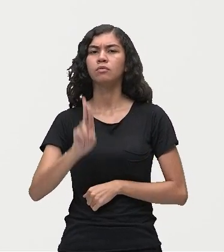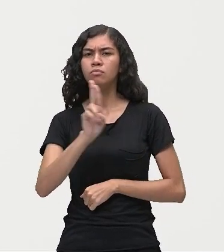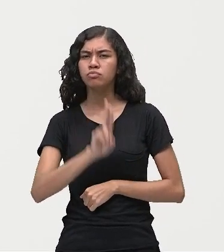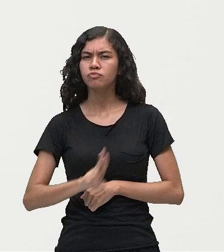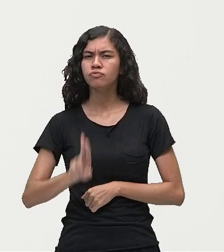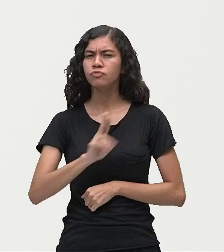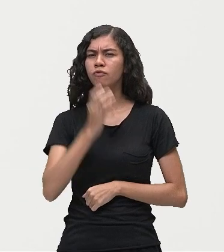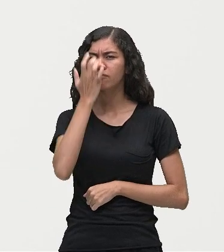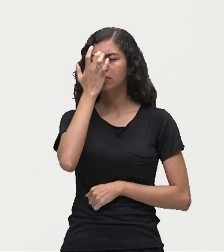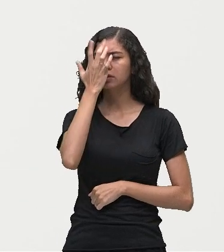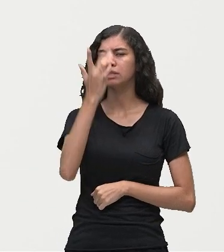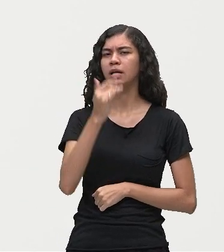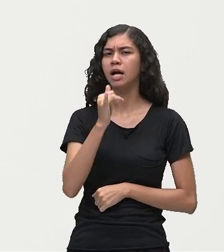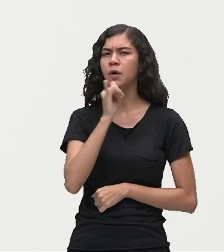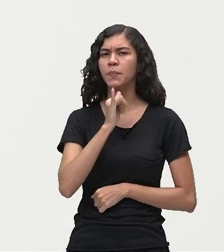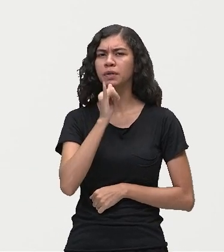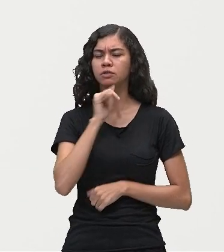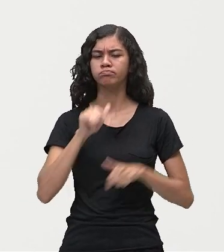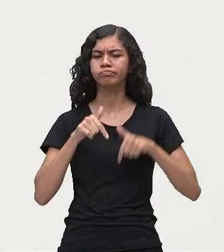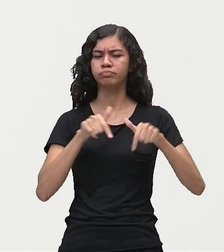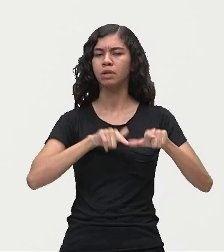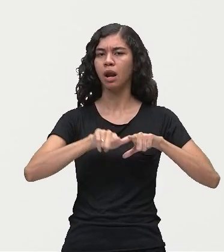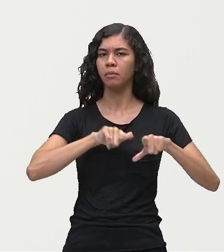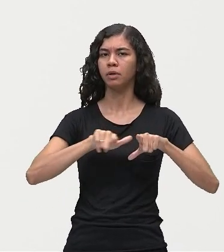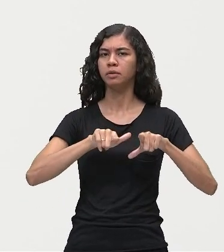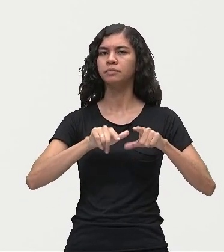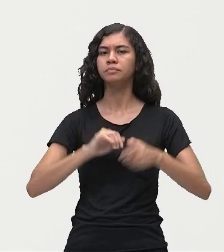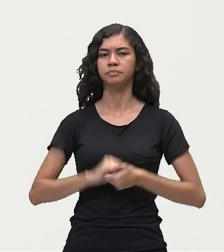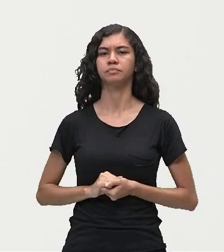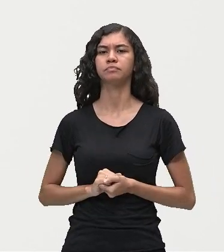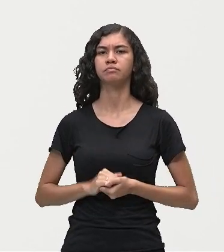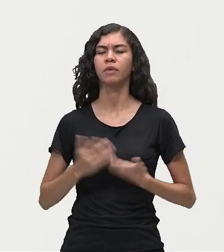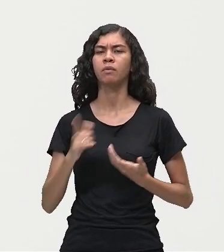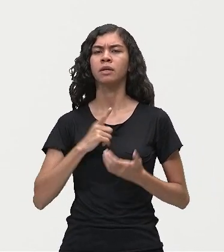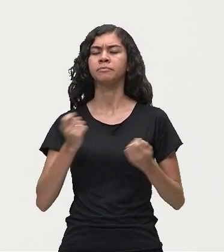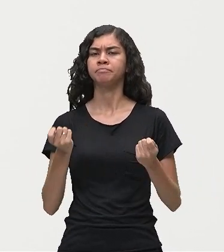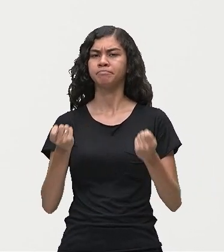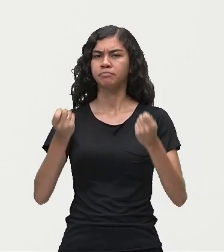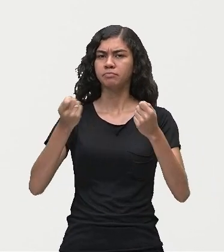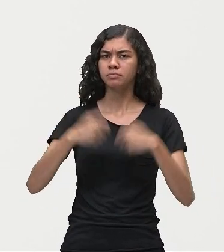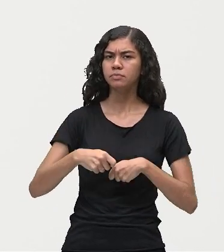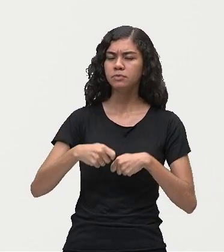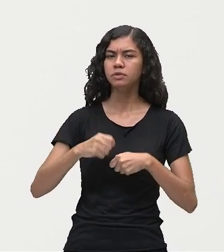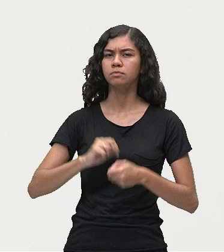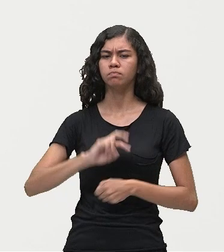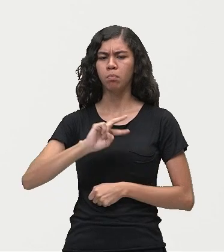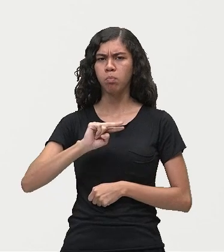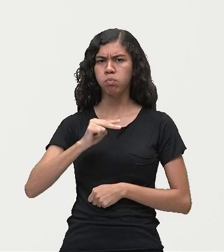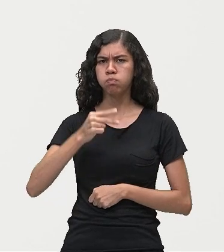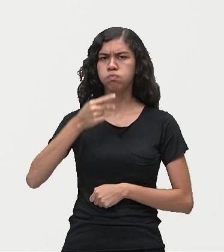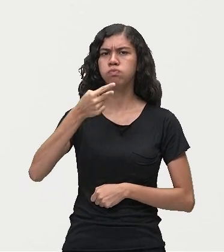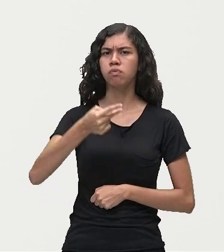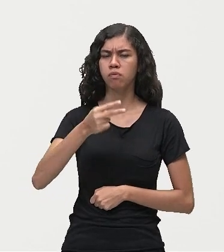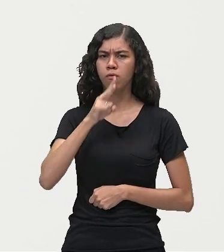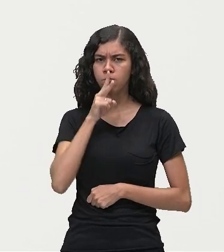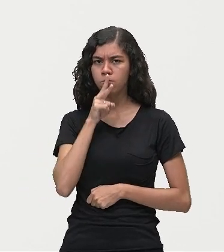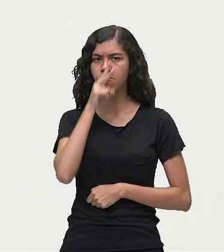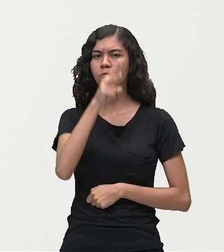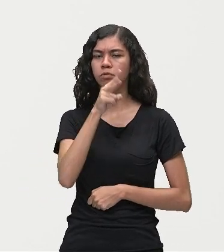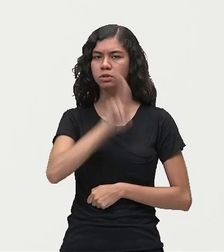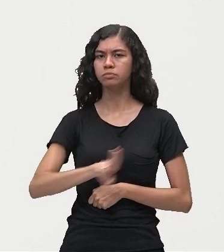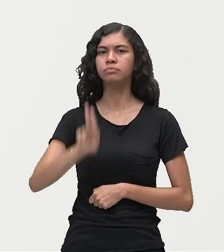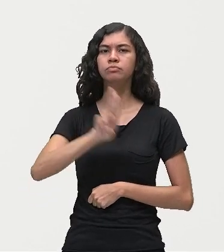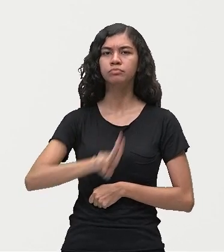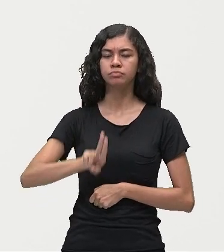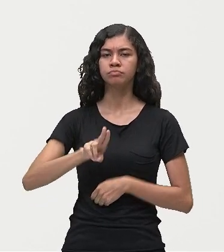a execução de um trabalho. E ela tem a capacidade de multiplicar a força aplicada.